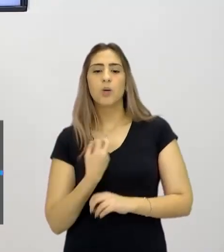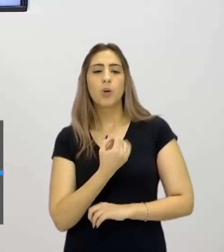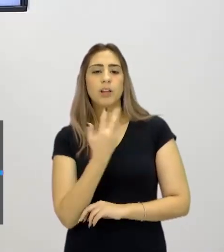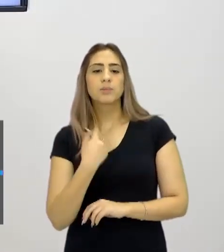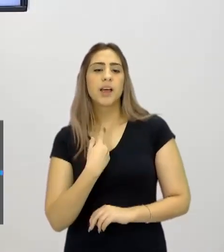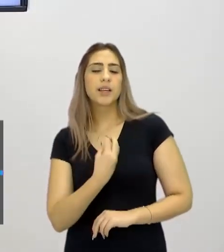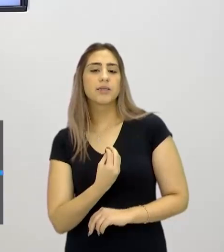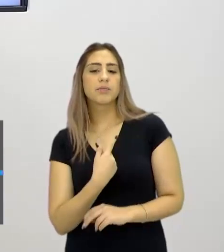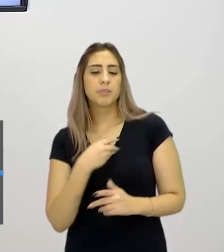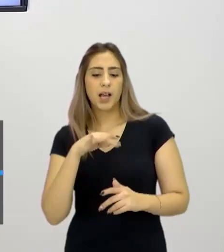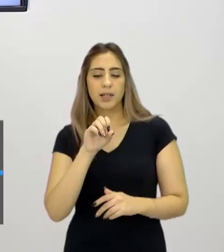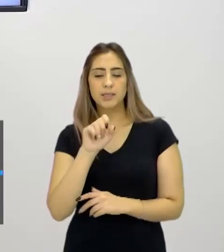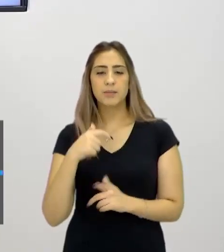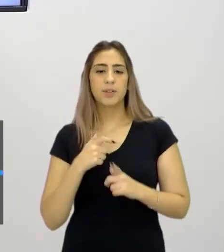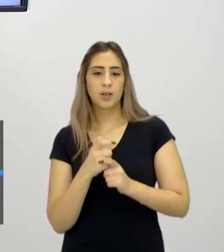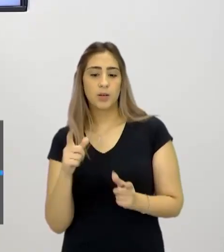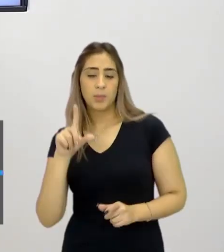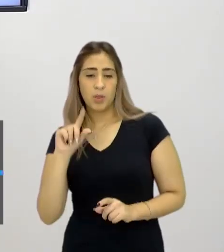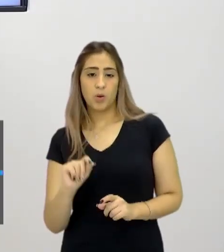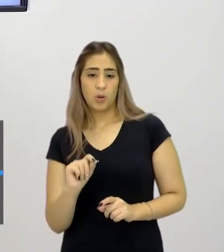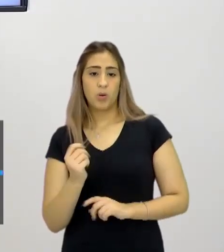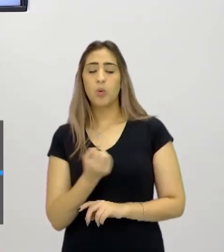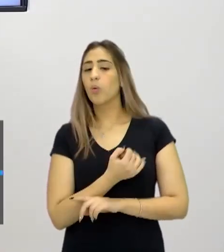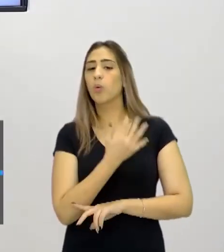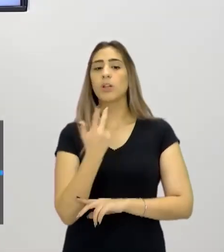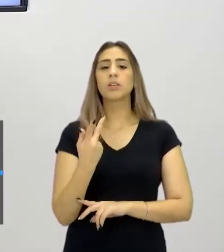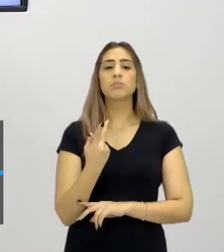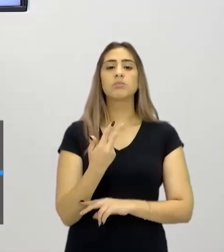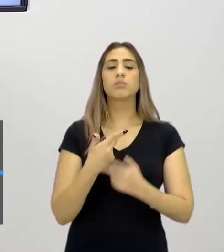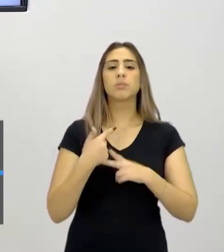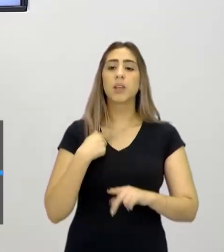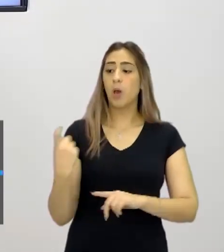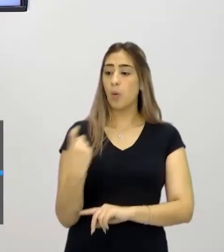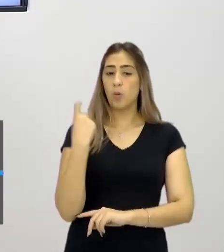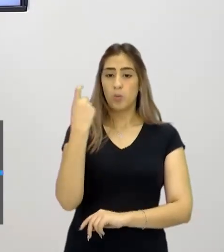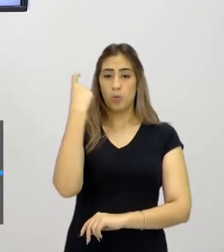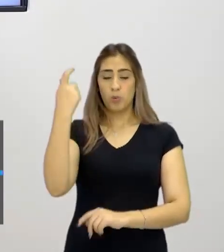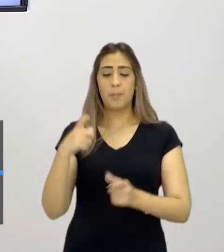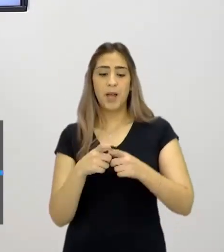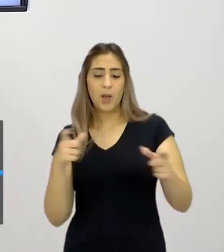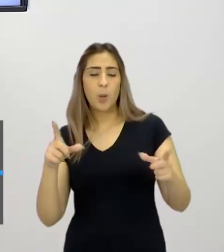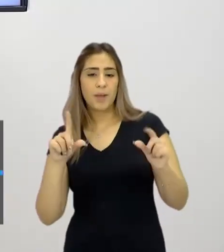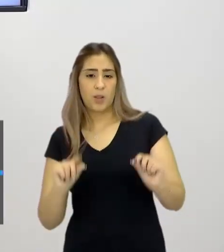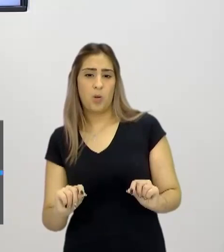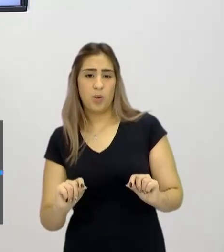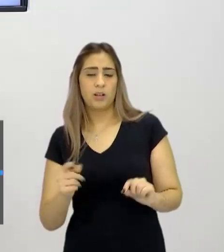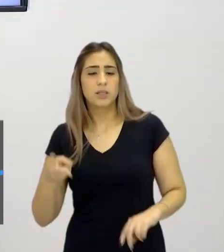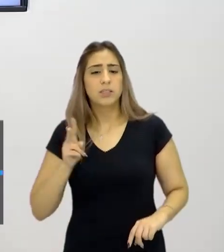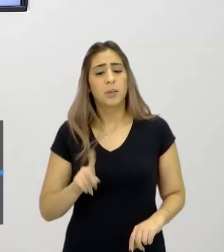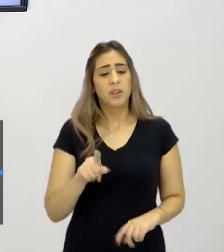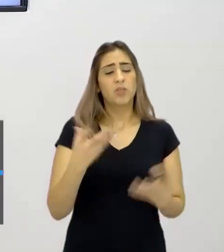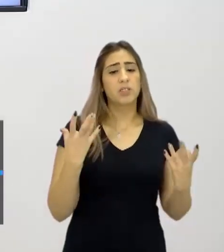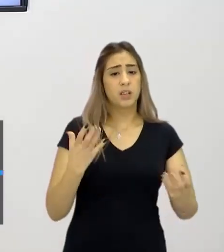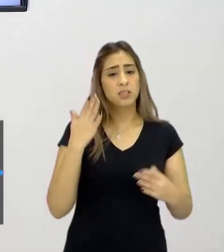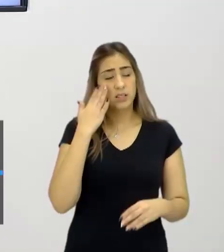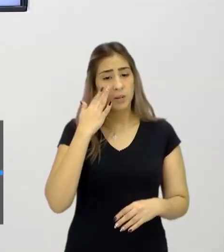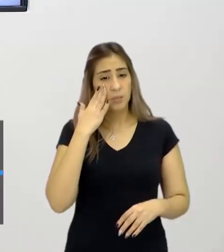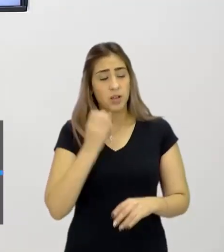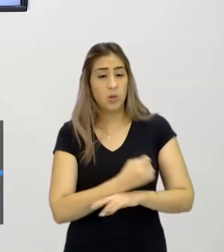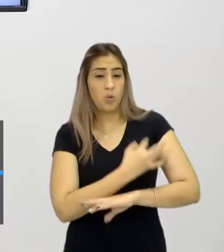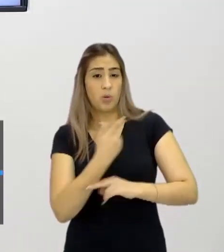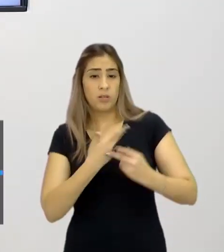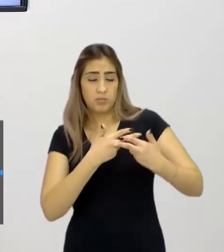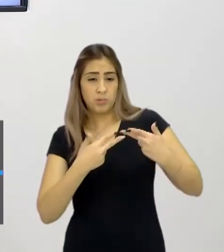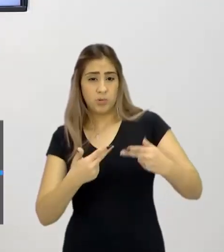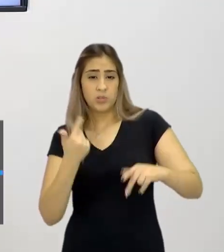maior ou menor, quantas vezes a minha altura, né, é maior ou menor. Sempre que você quer saber quantas vezes uma